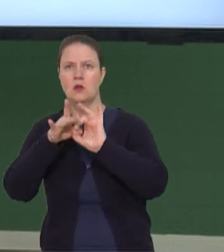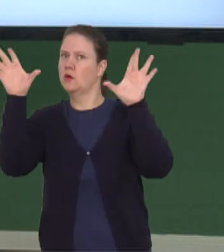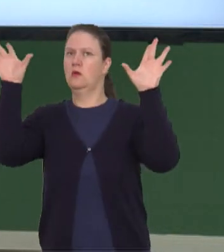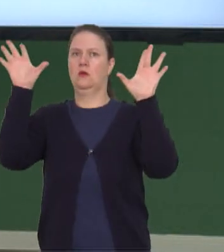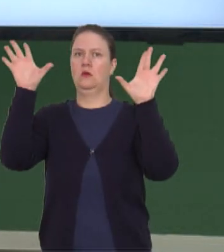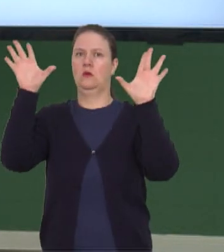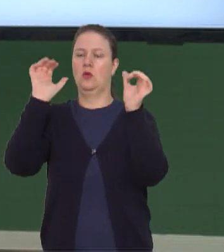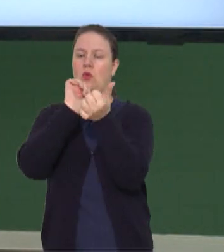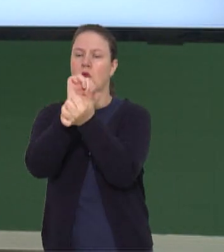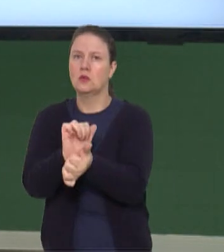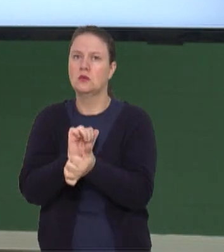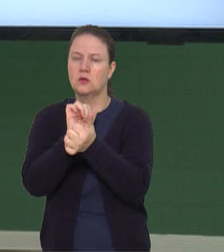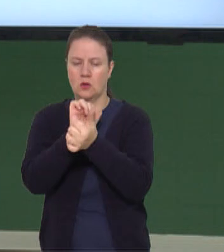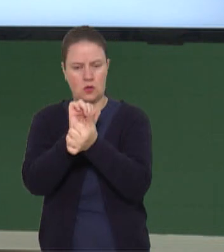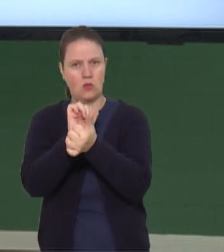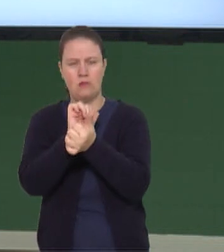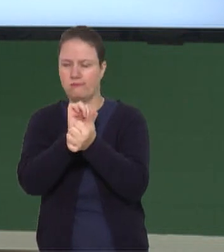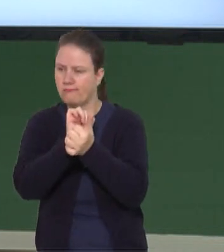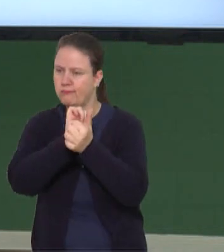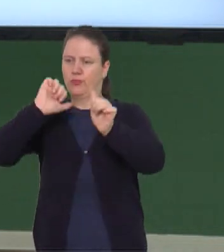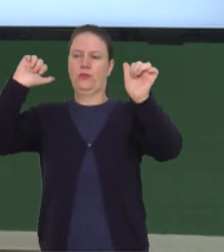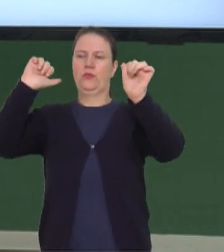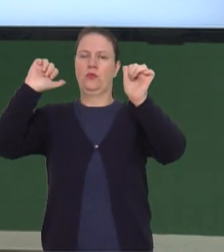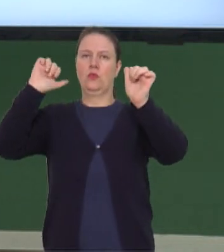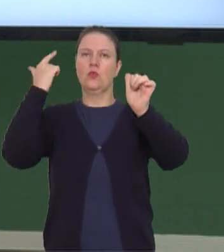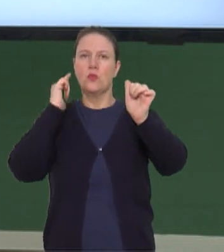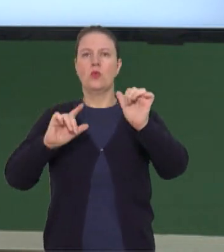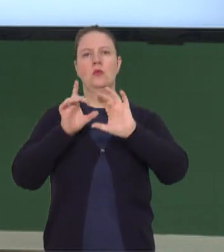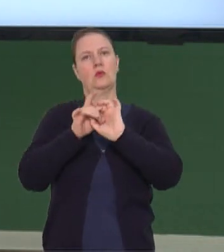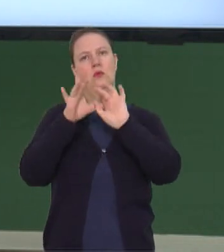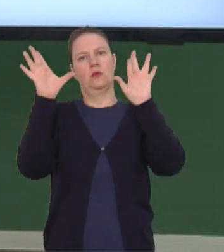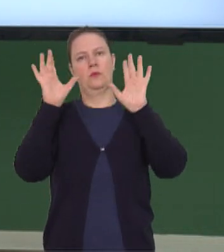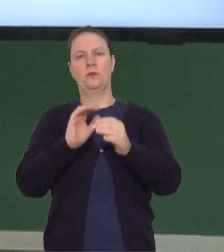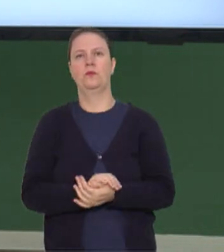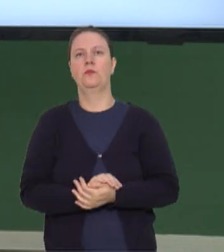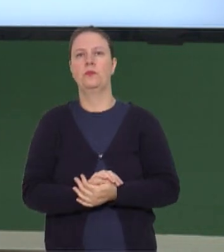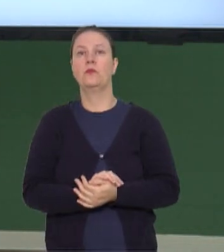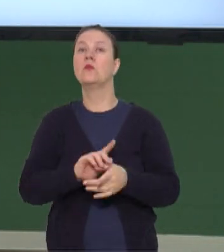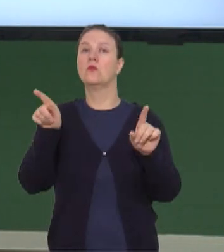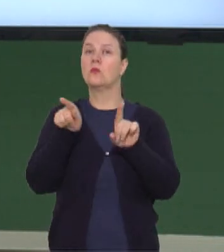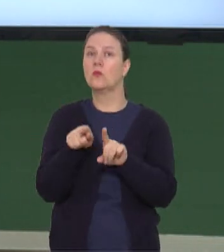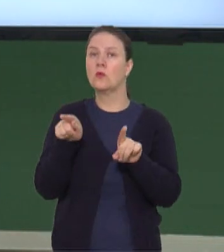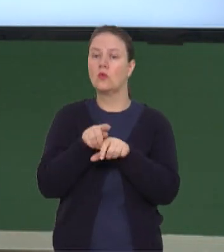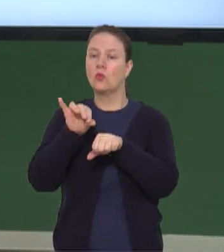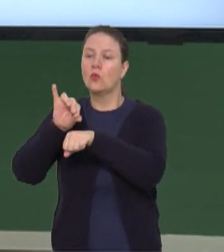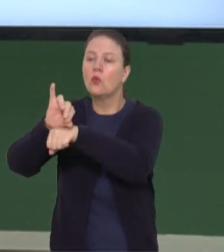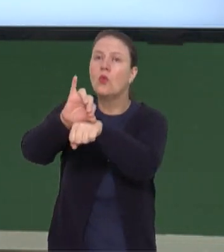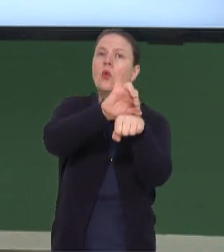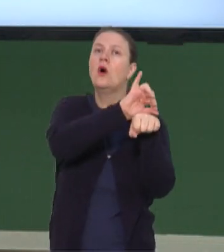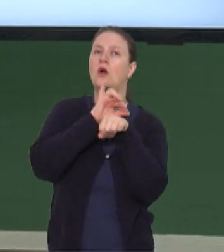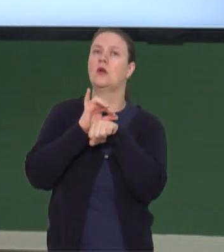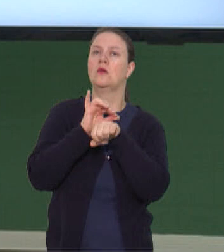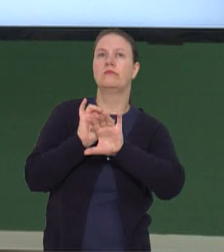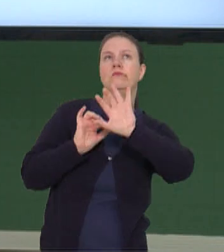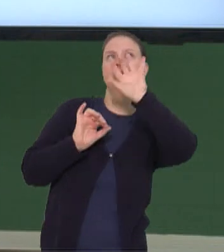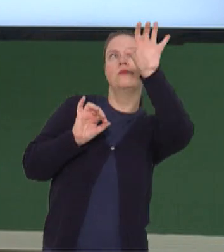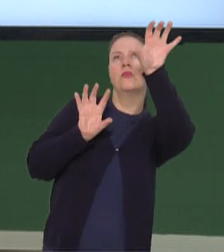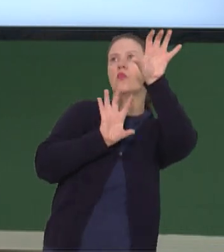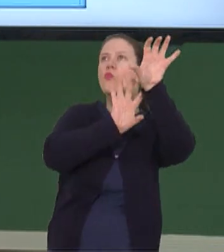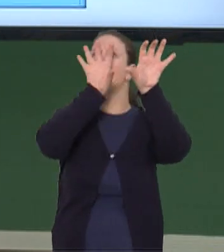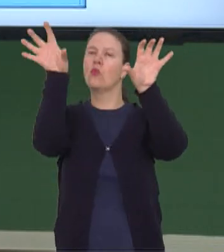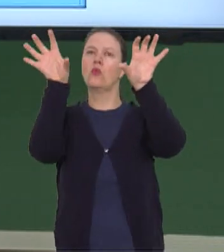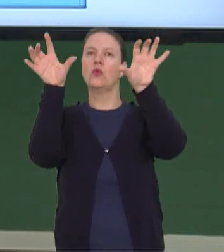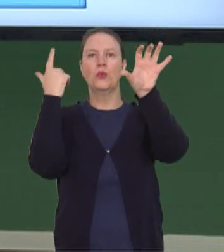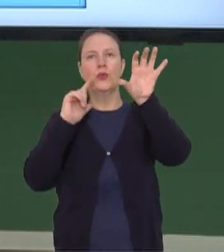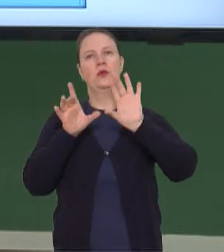escravidão. Então, se torna livre tanto a ilha inteira, né? Tanto a parte oriental quanto a parte